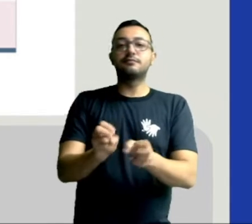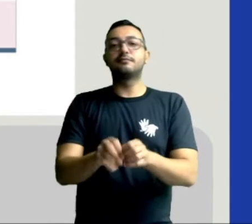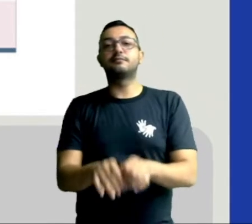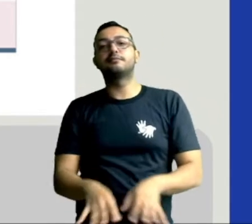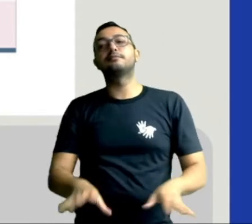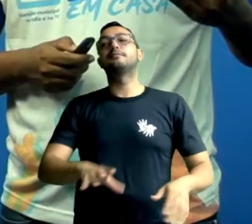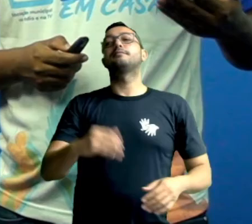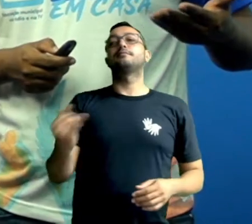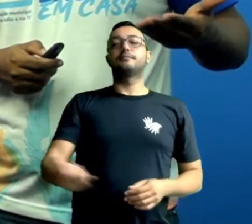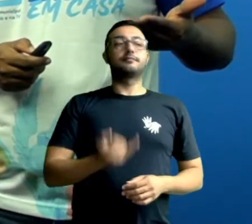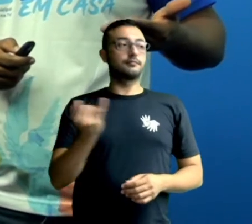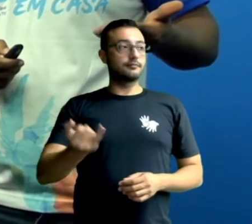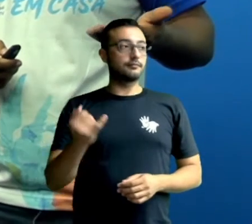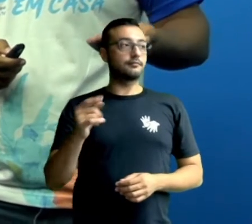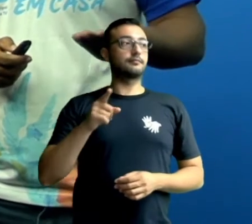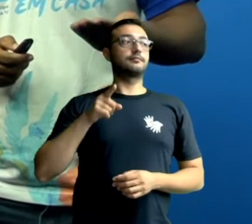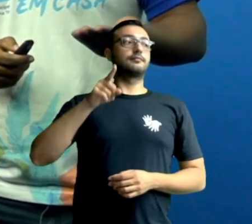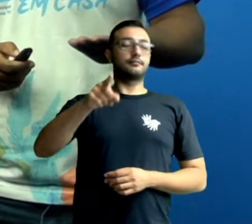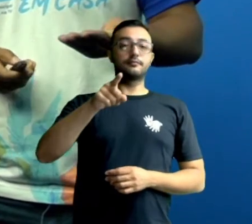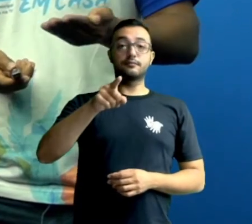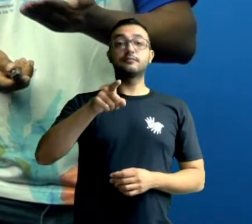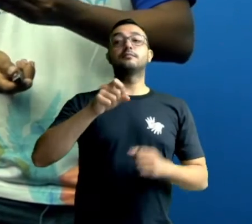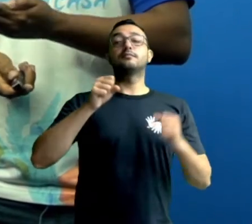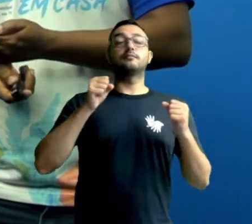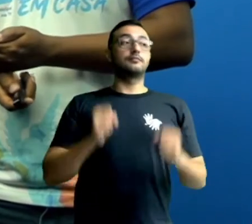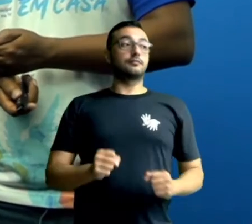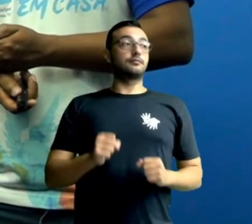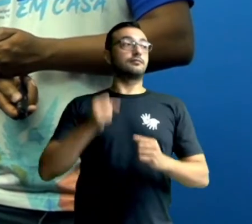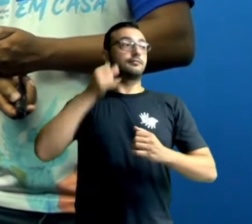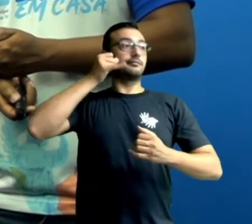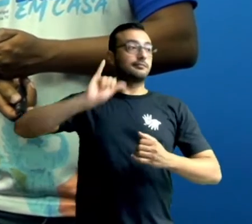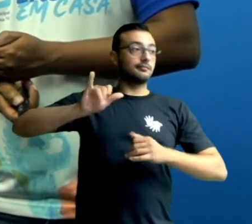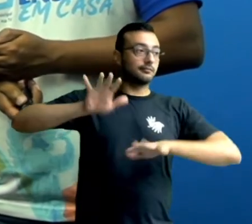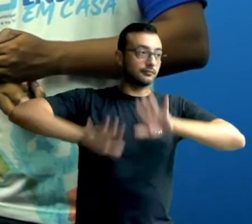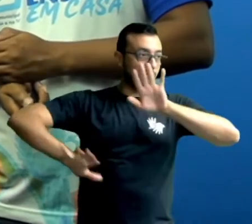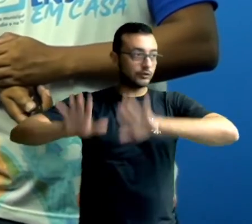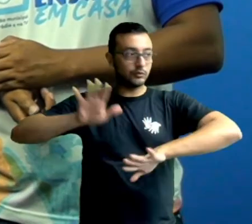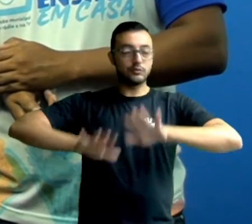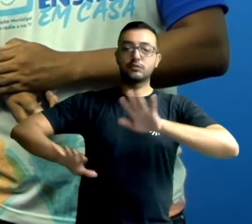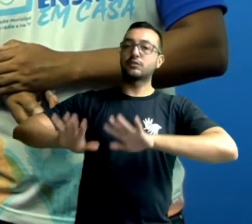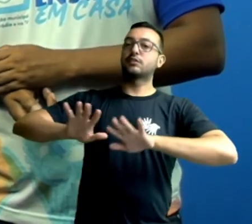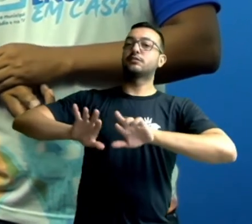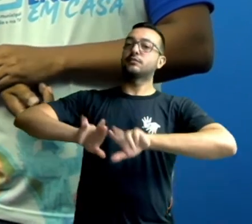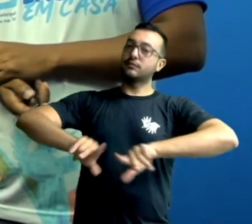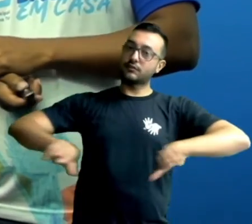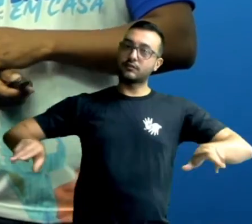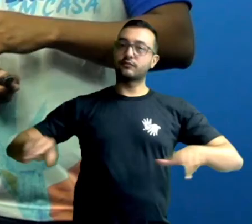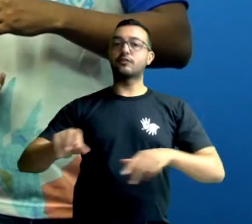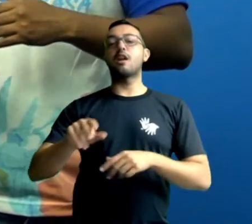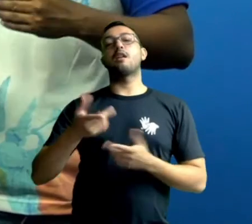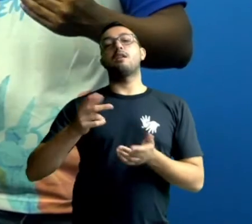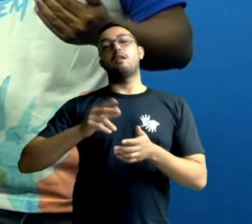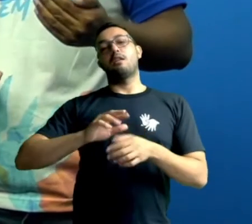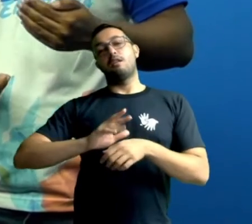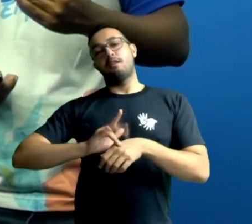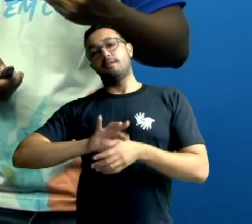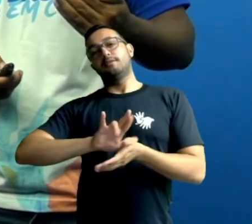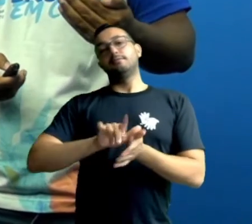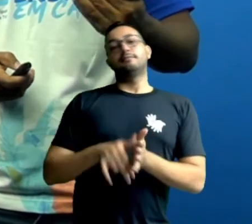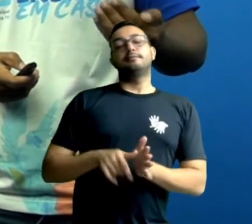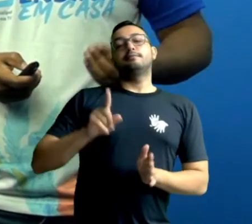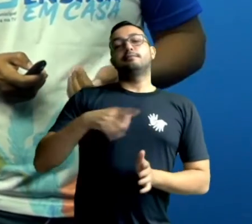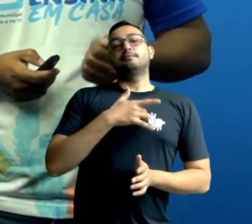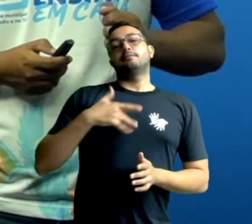é muito importante que você procure se prevenir contra essas arboviroses, porque elas são um grande problema de